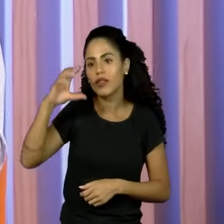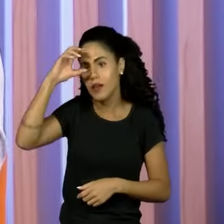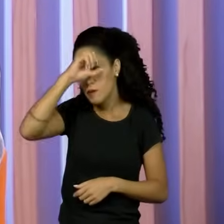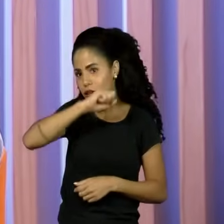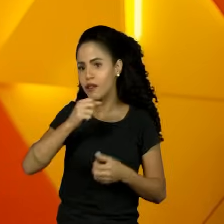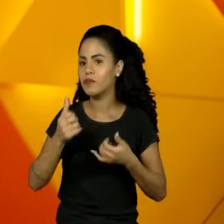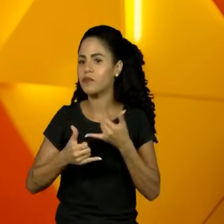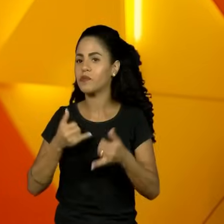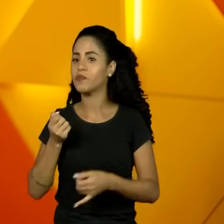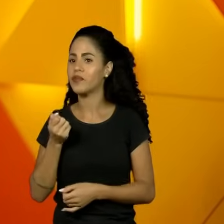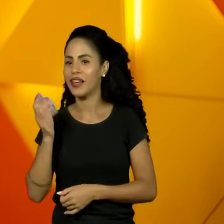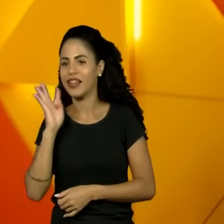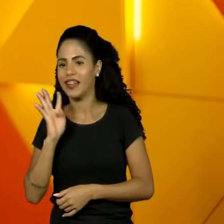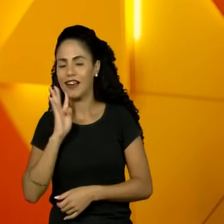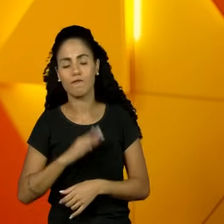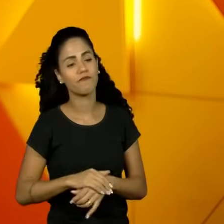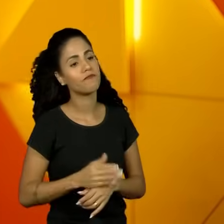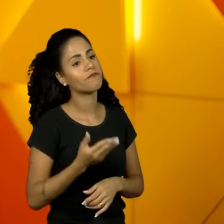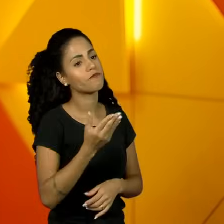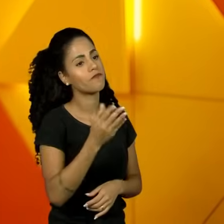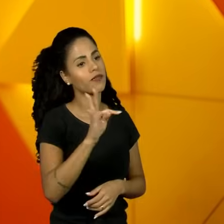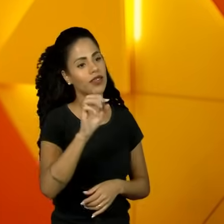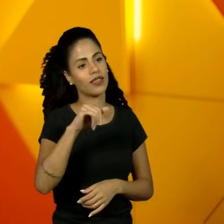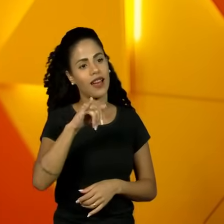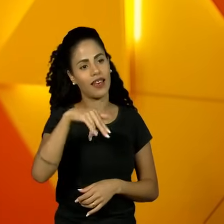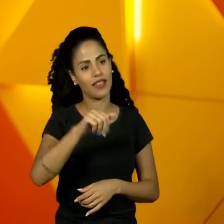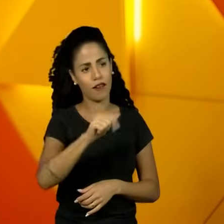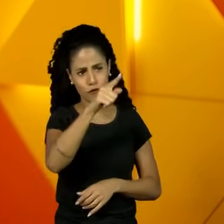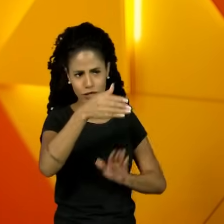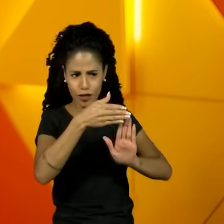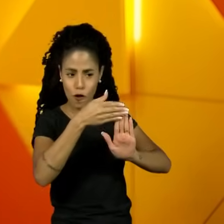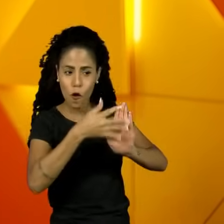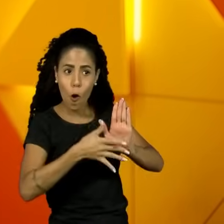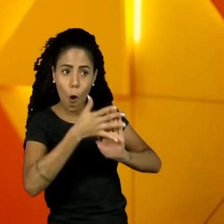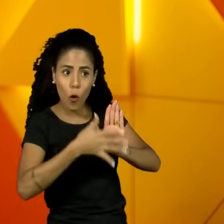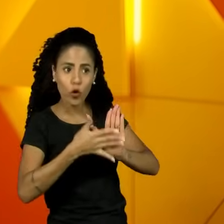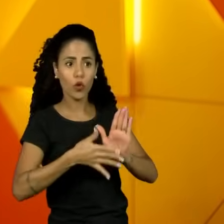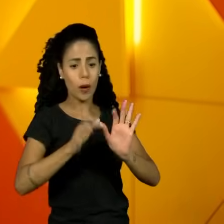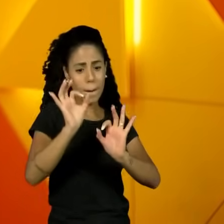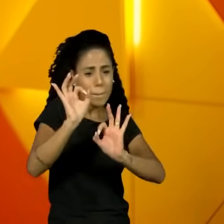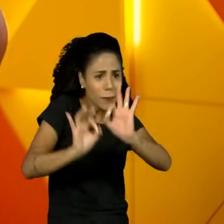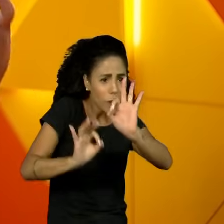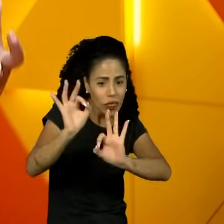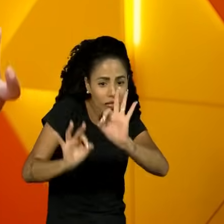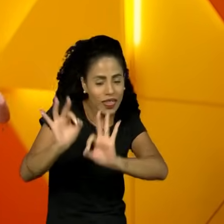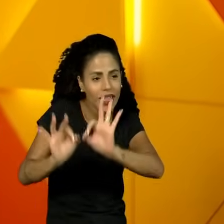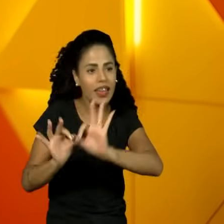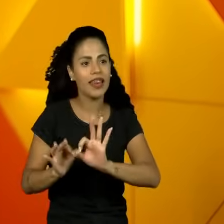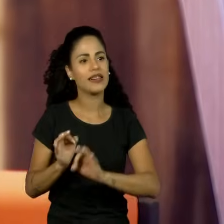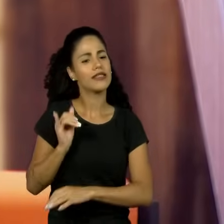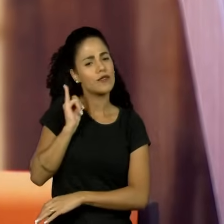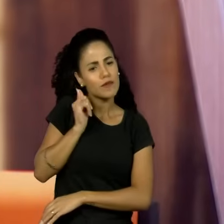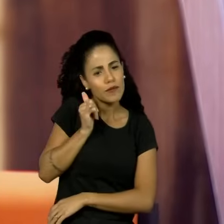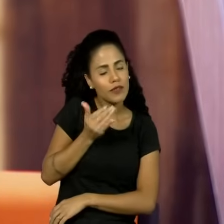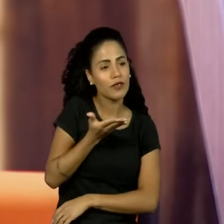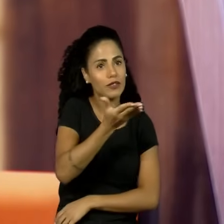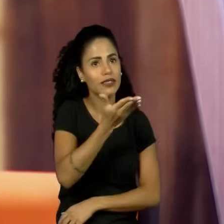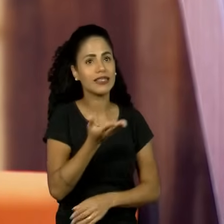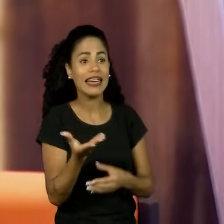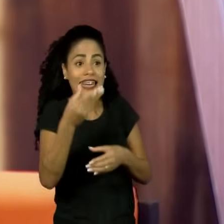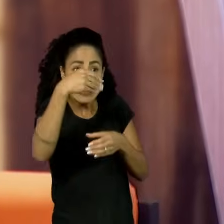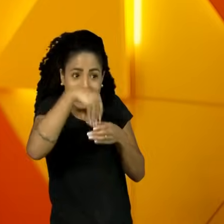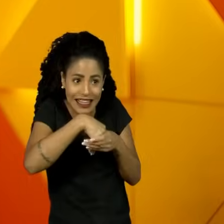forma divertida. E Tainá, você, roteirista, produz, conta uma história aí nos seus